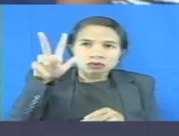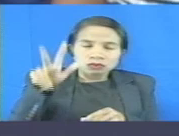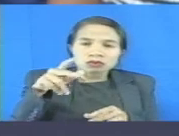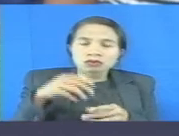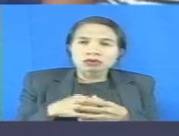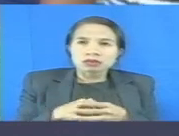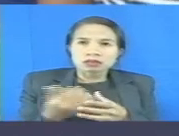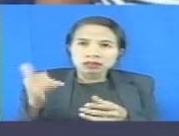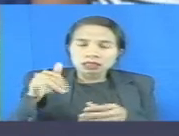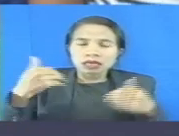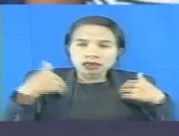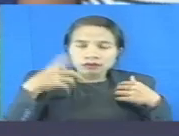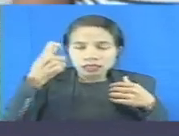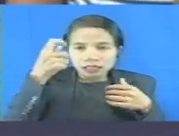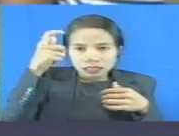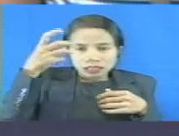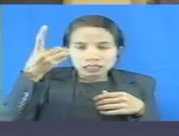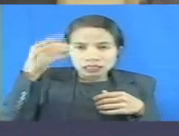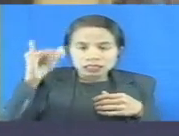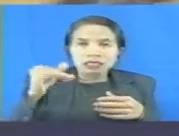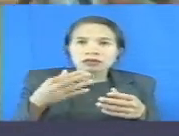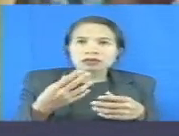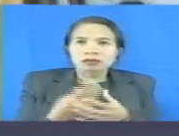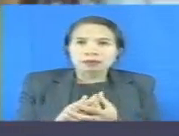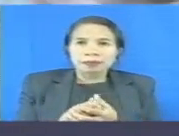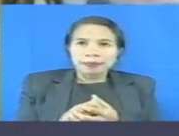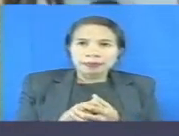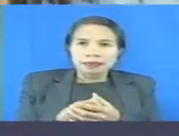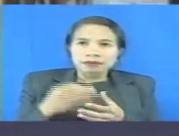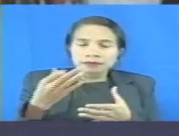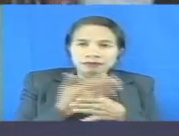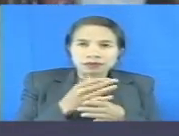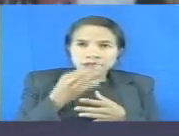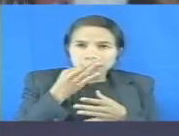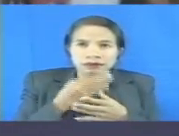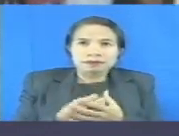onde observa direita atividades faje sessão cesta básica. Zona Costa Barta Telling.